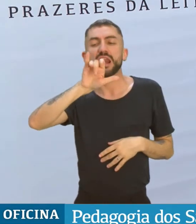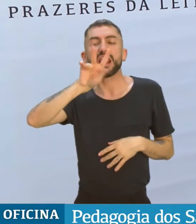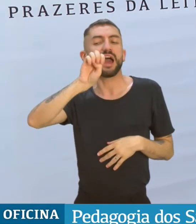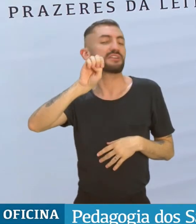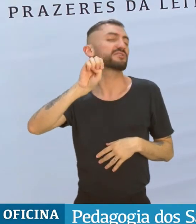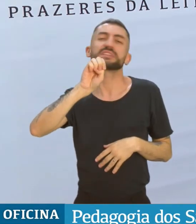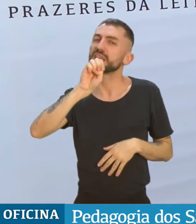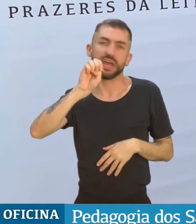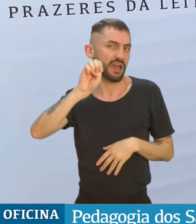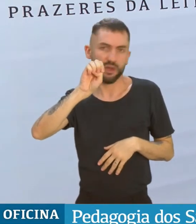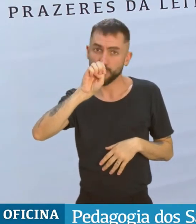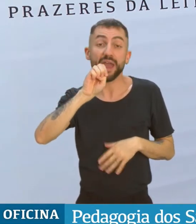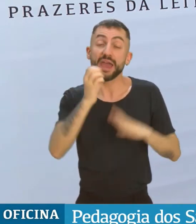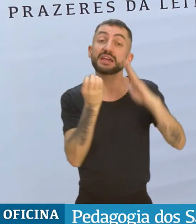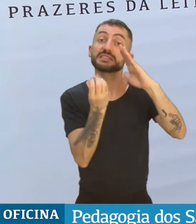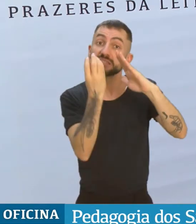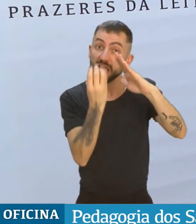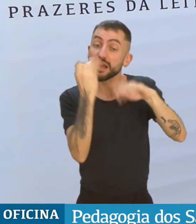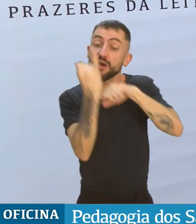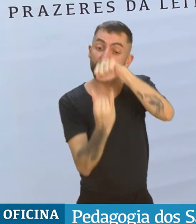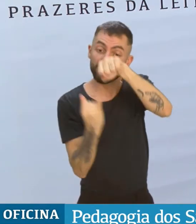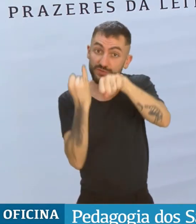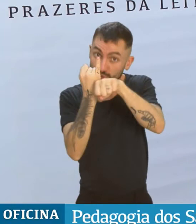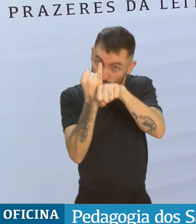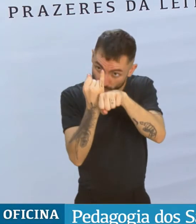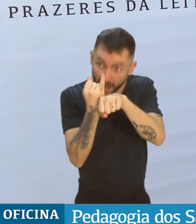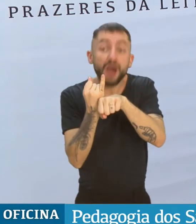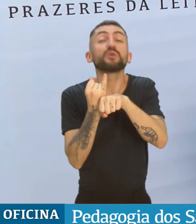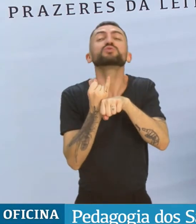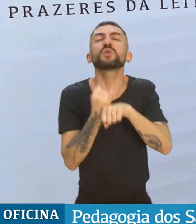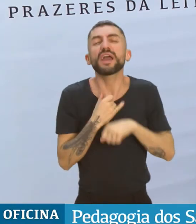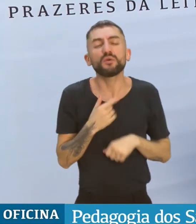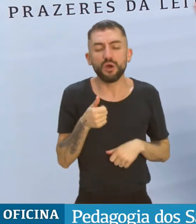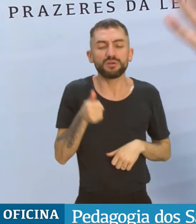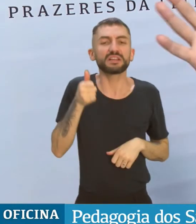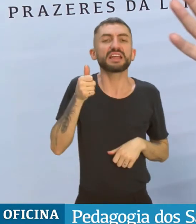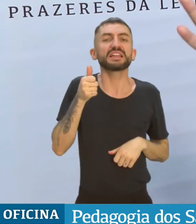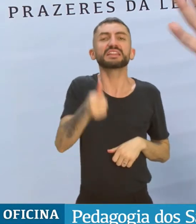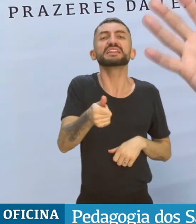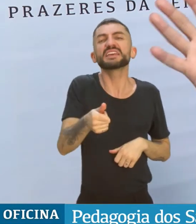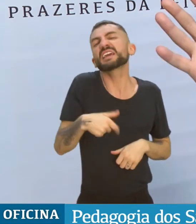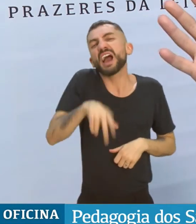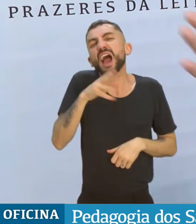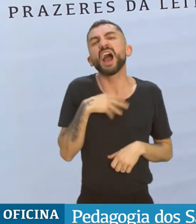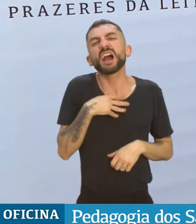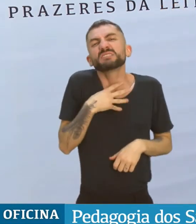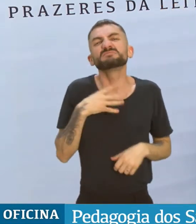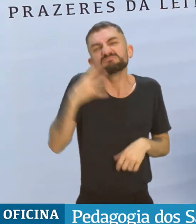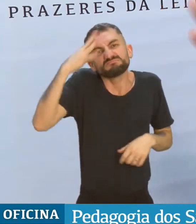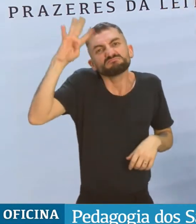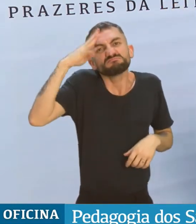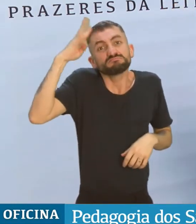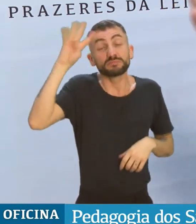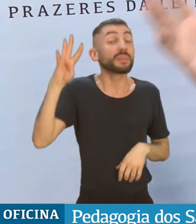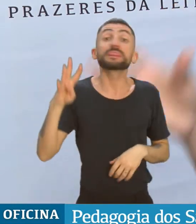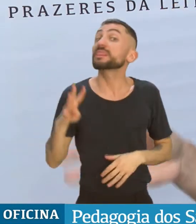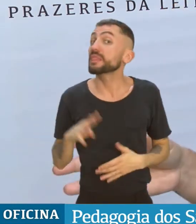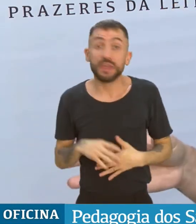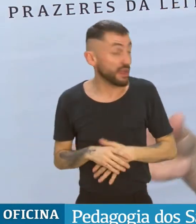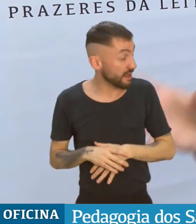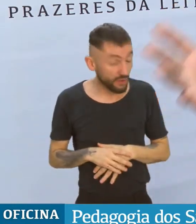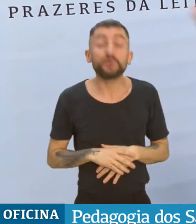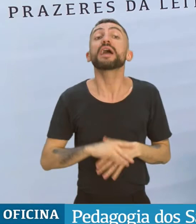é só bater o botãozinho na tela do celular ou apertar no seu computador, ligou e eu faço qualquer coisa, tá bom. Espontaneidade